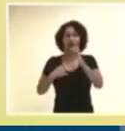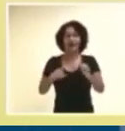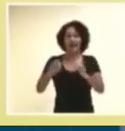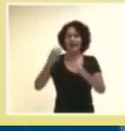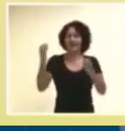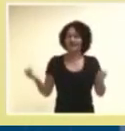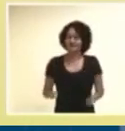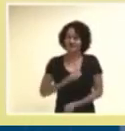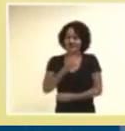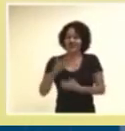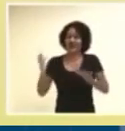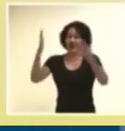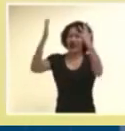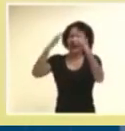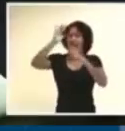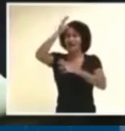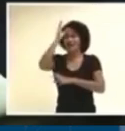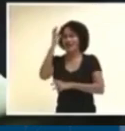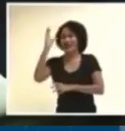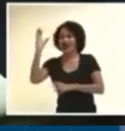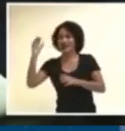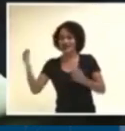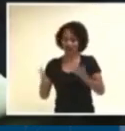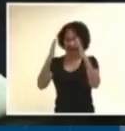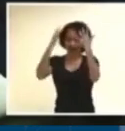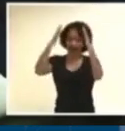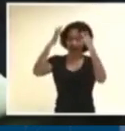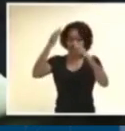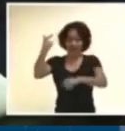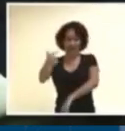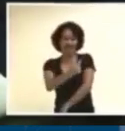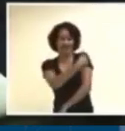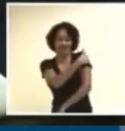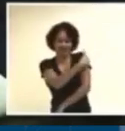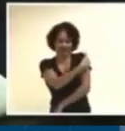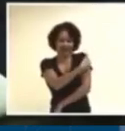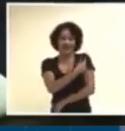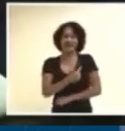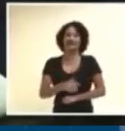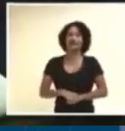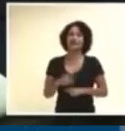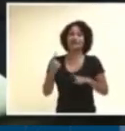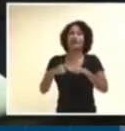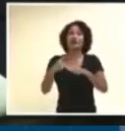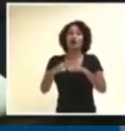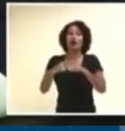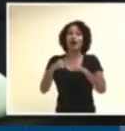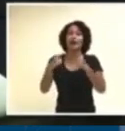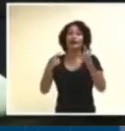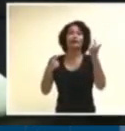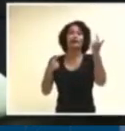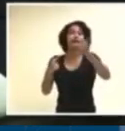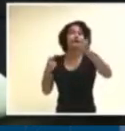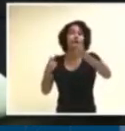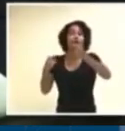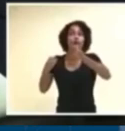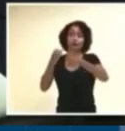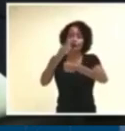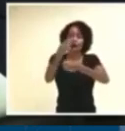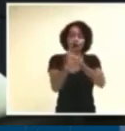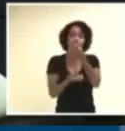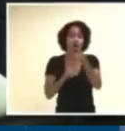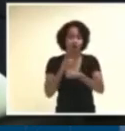a ciência, viva a vacina, porque se a gente no segundo semestre tiver o